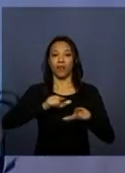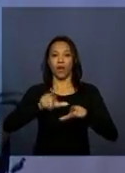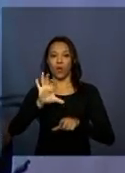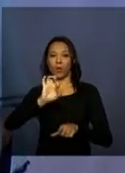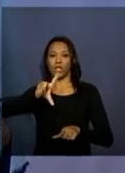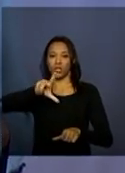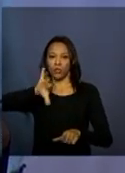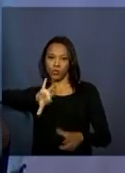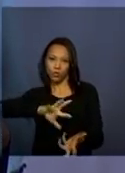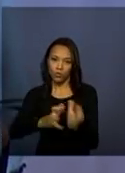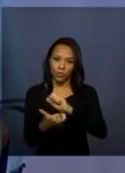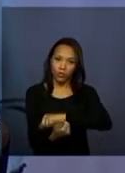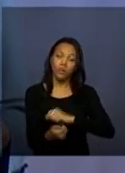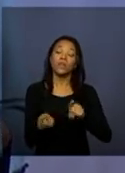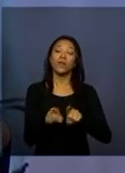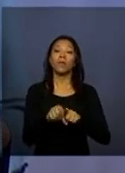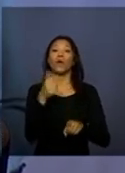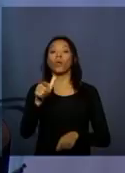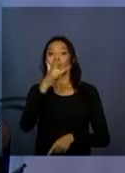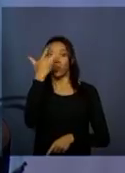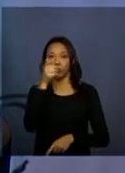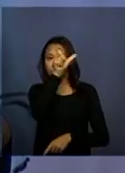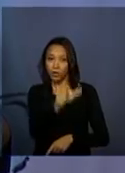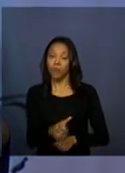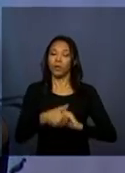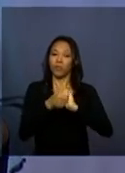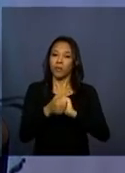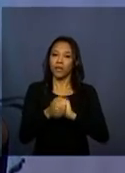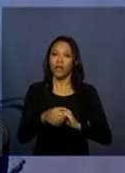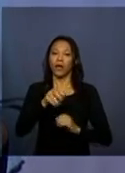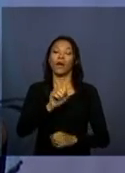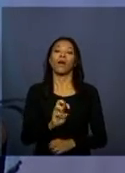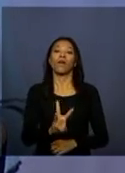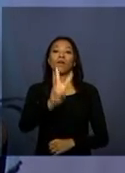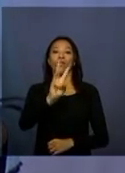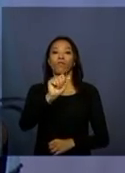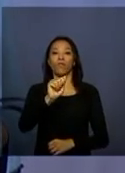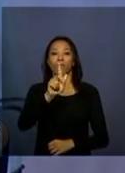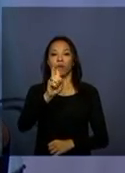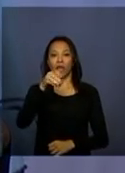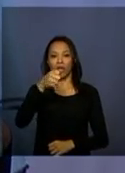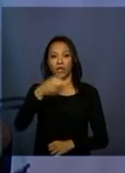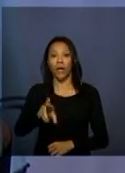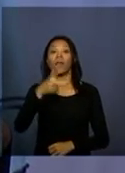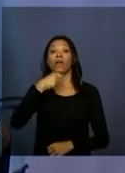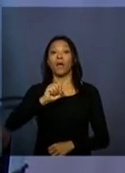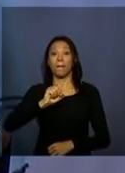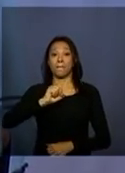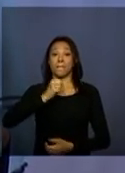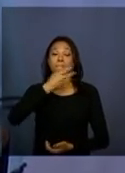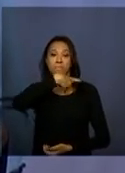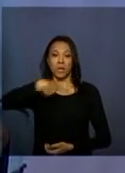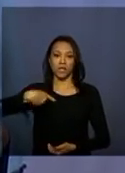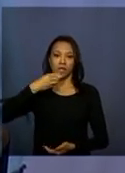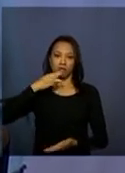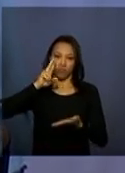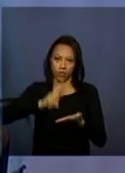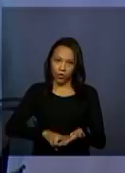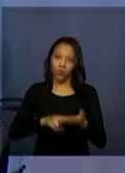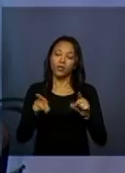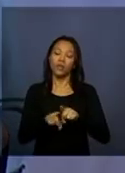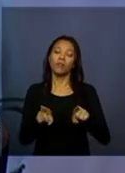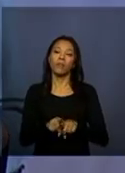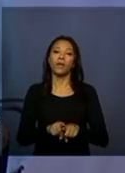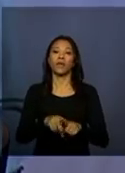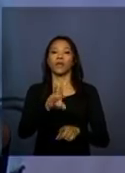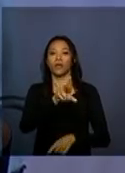Cumprimentar também o Wagner Pinheiro de Oliveira, presidente dos Correios. O José Caetano de